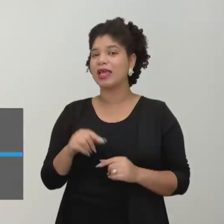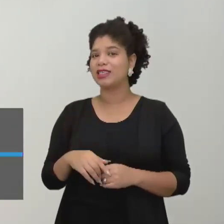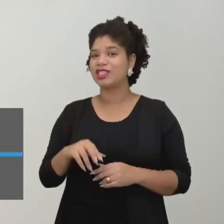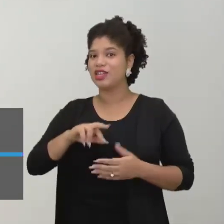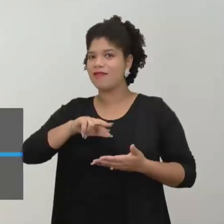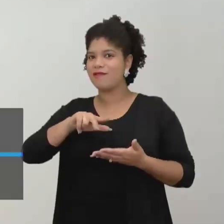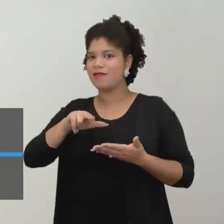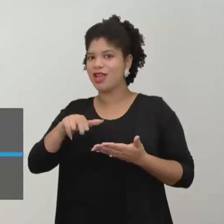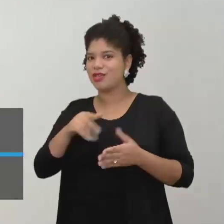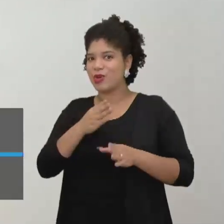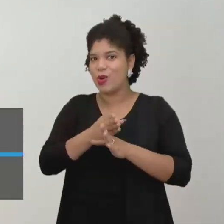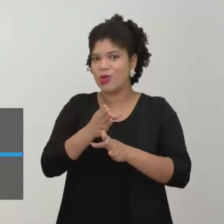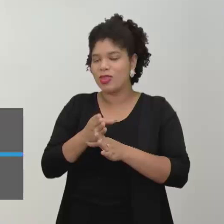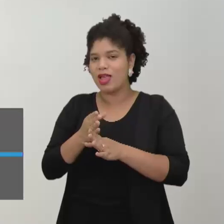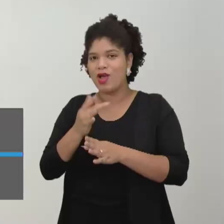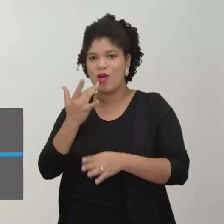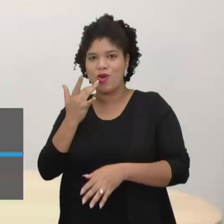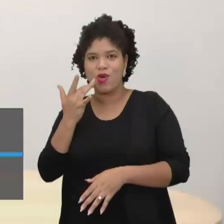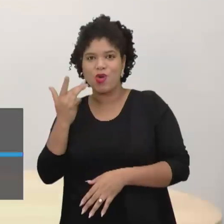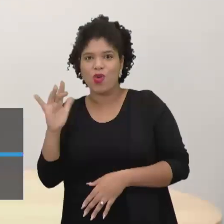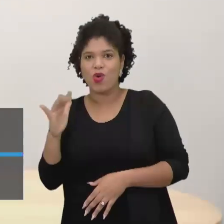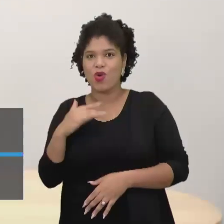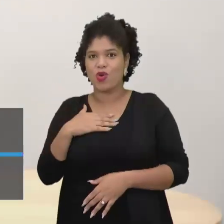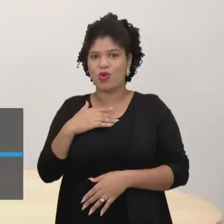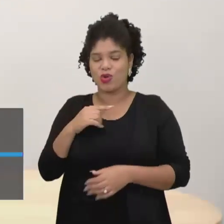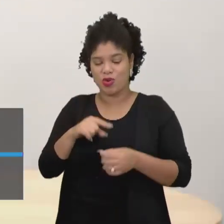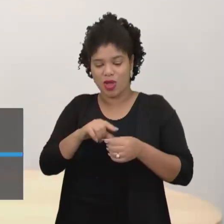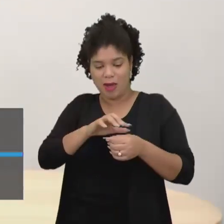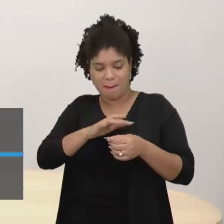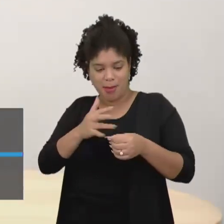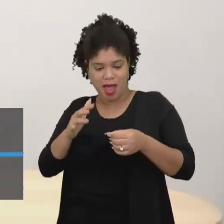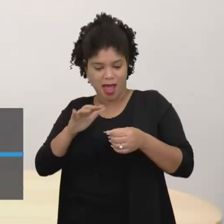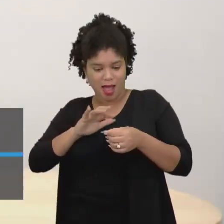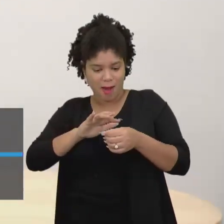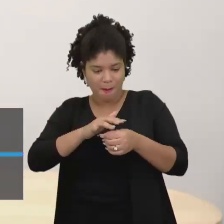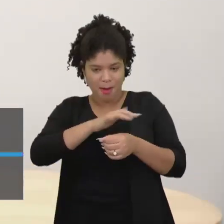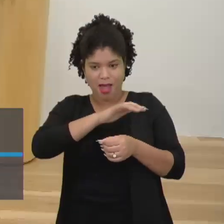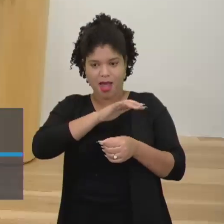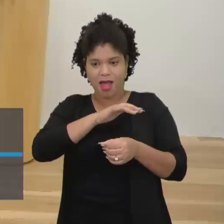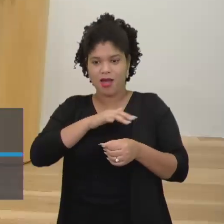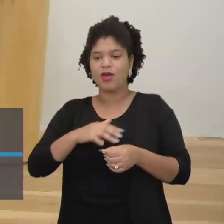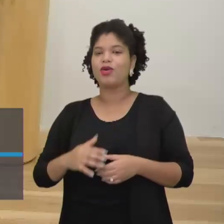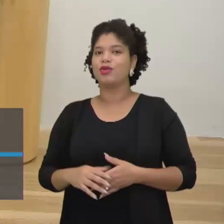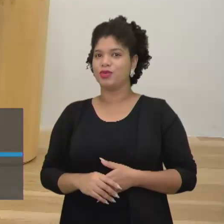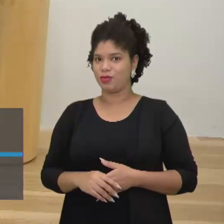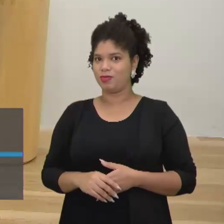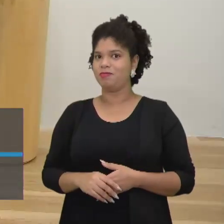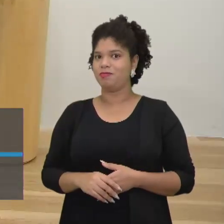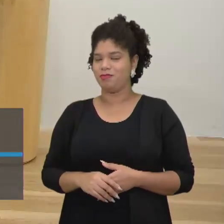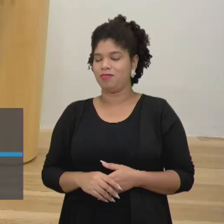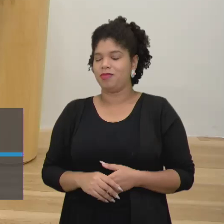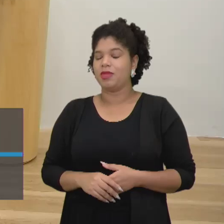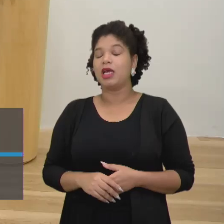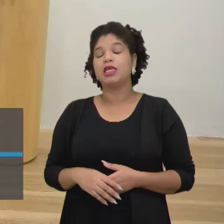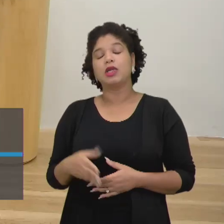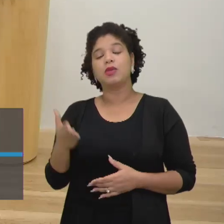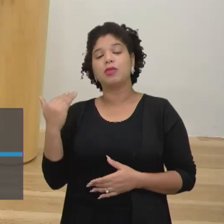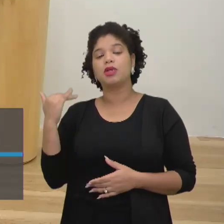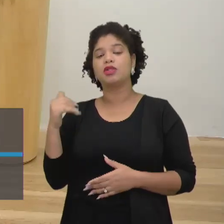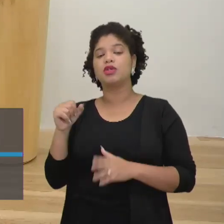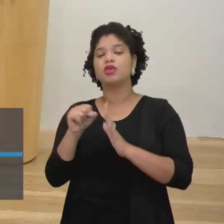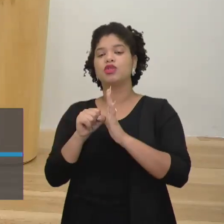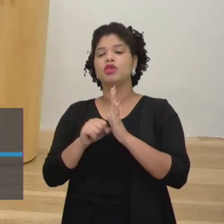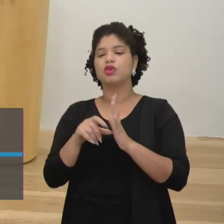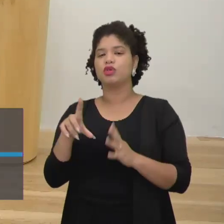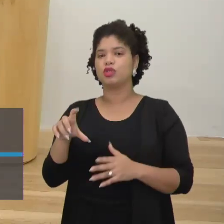minérios altamente preciosos, principalmente diamantes, tá? Ali, pela primeira vez no século XIX, como era praxe,